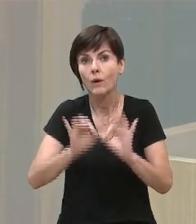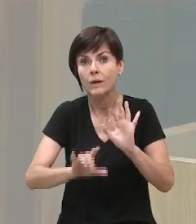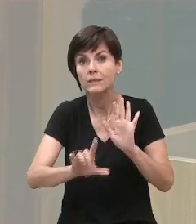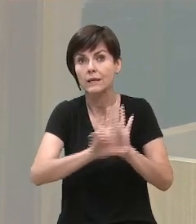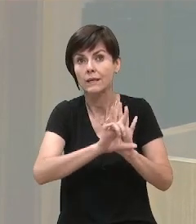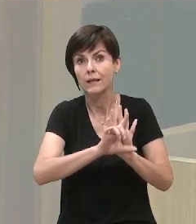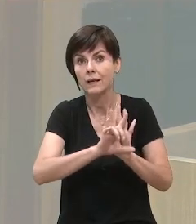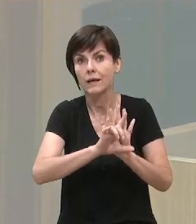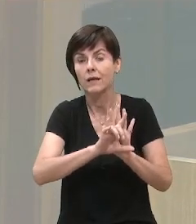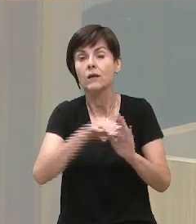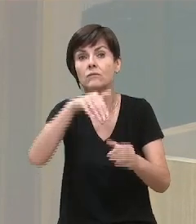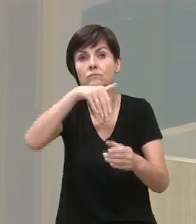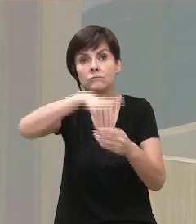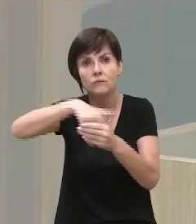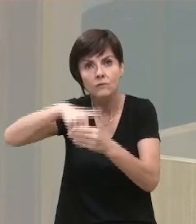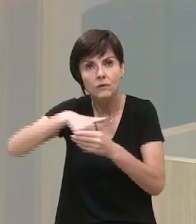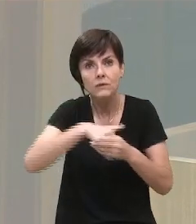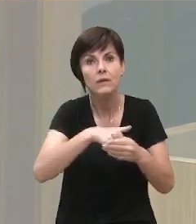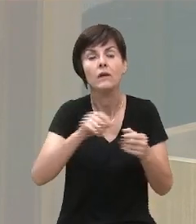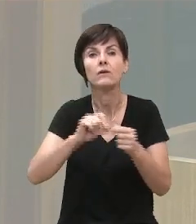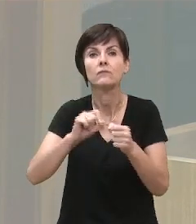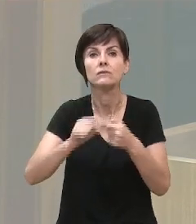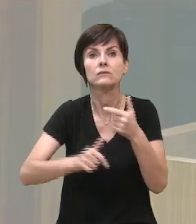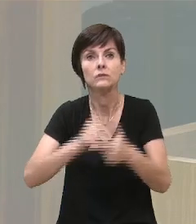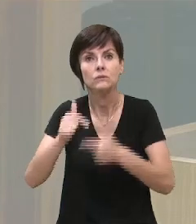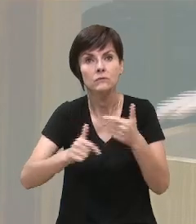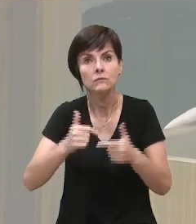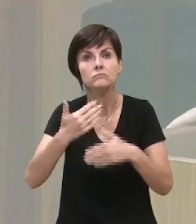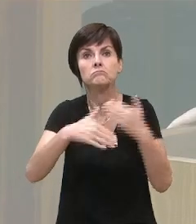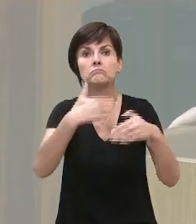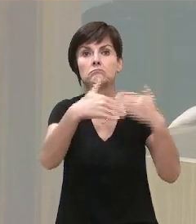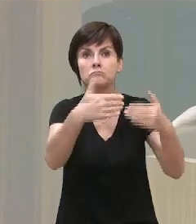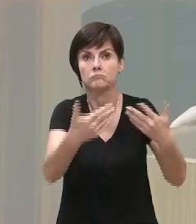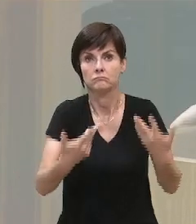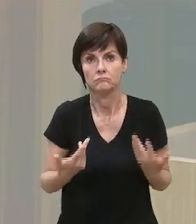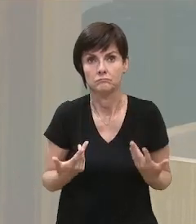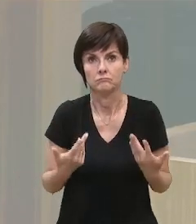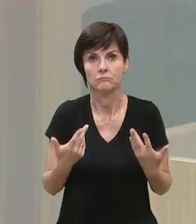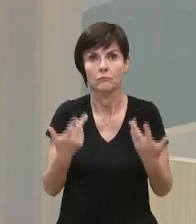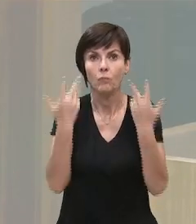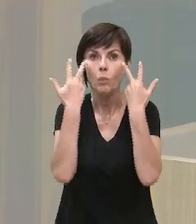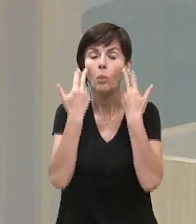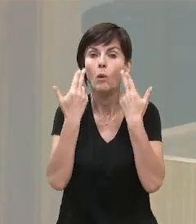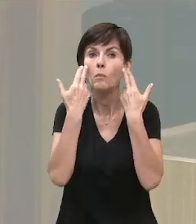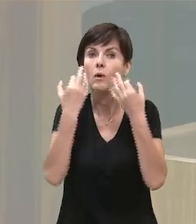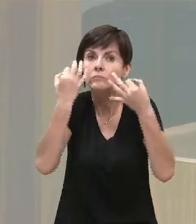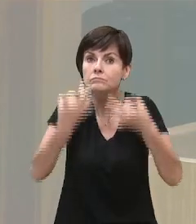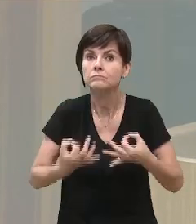coisas e vamos fazer com que este trabalho seja desenvolvido de uma forma correta.